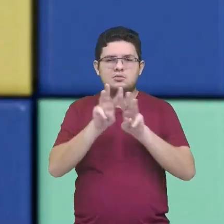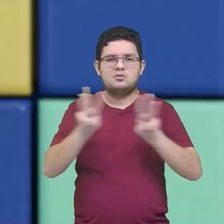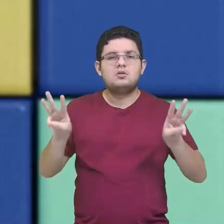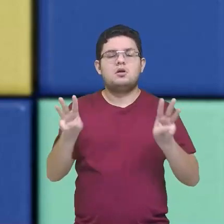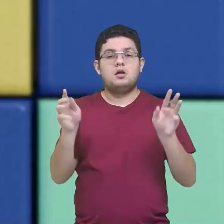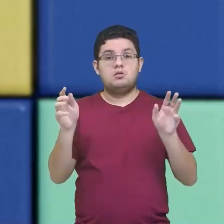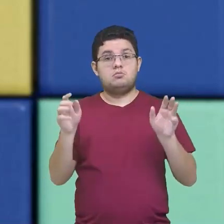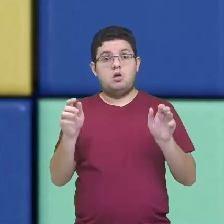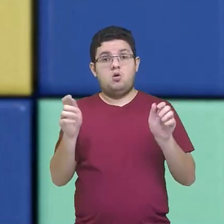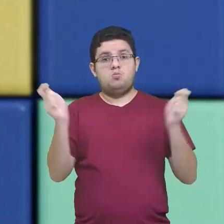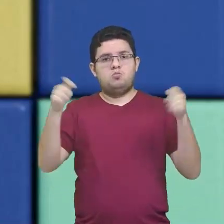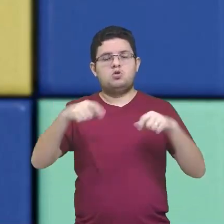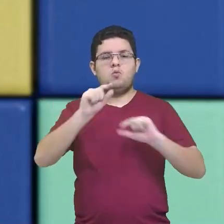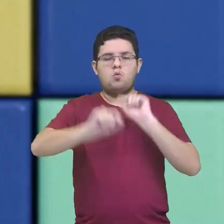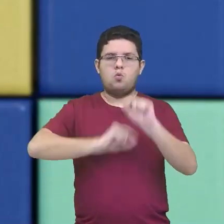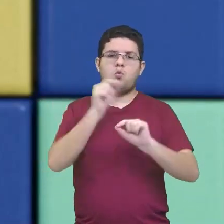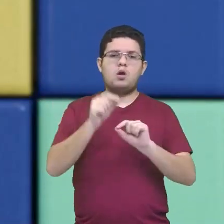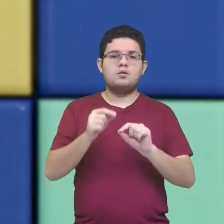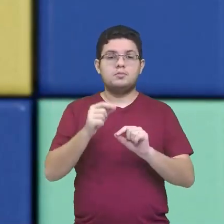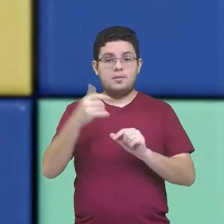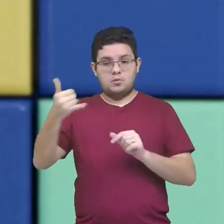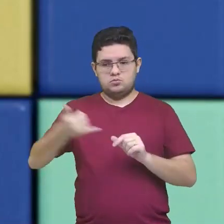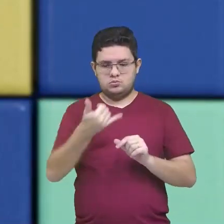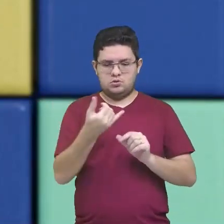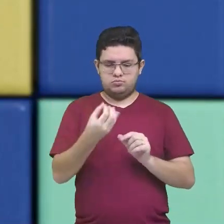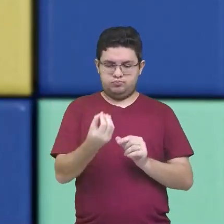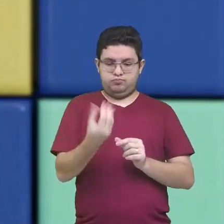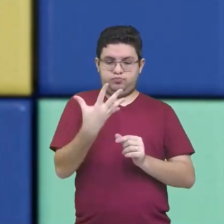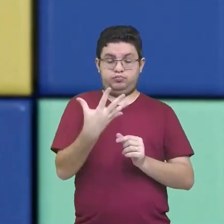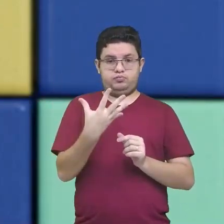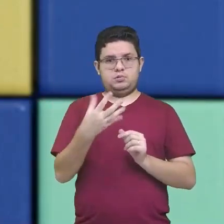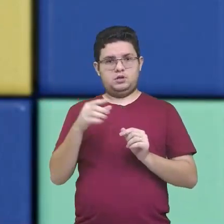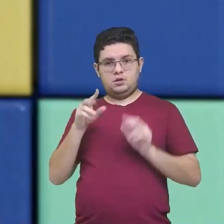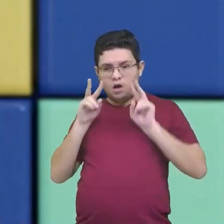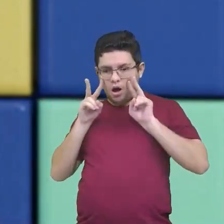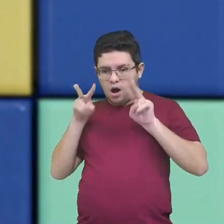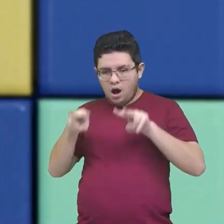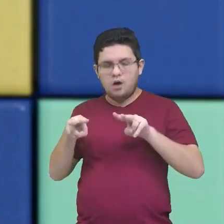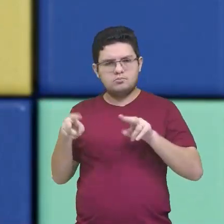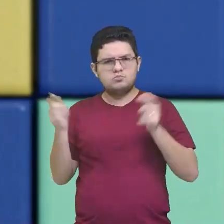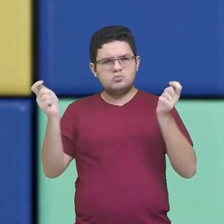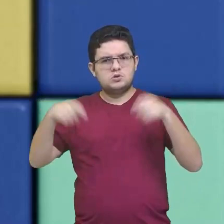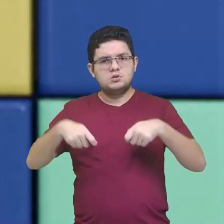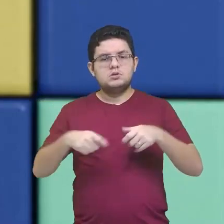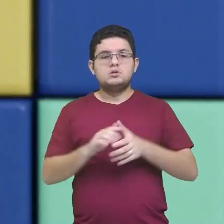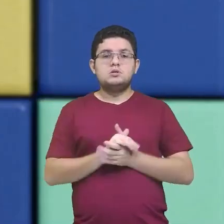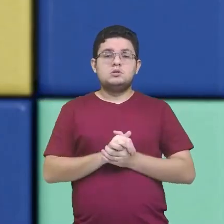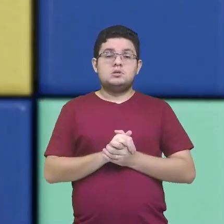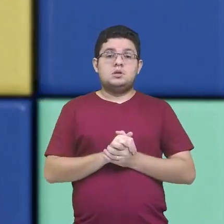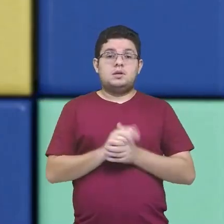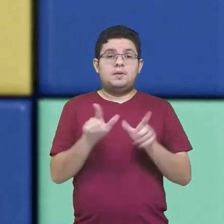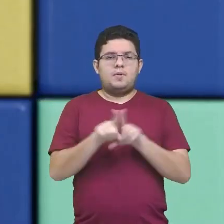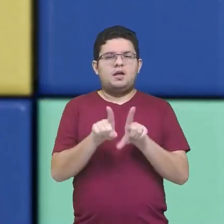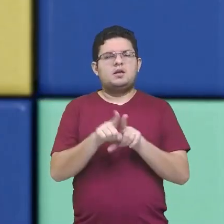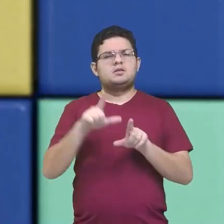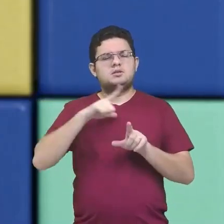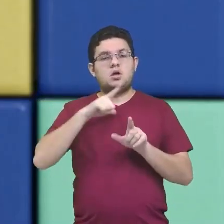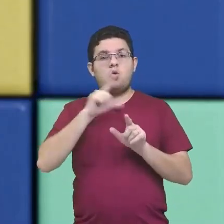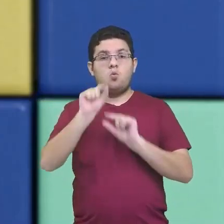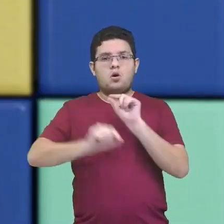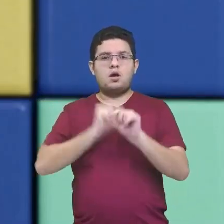realidade aumentada. A gente tem também a viagem 360, né? Ou seja, você